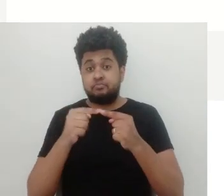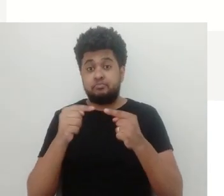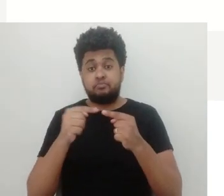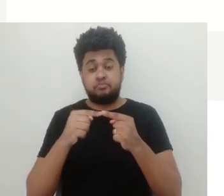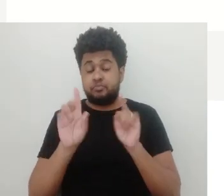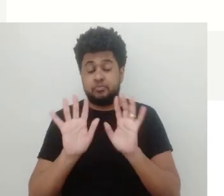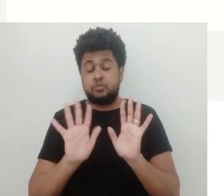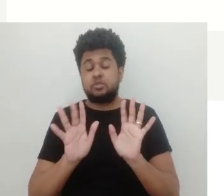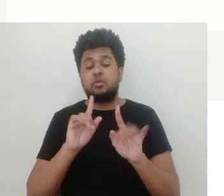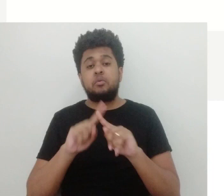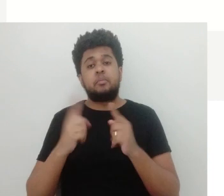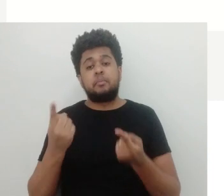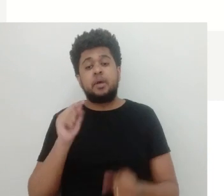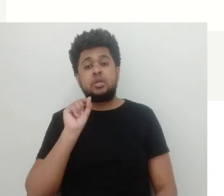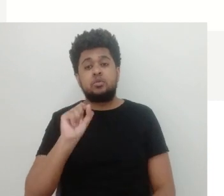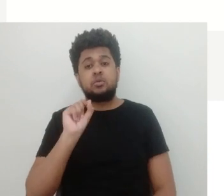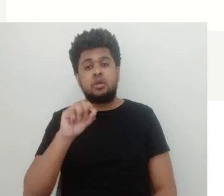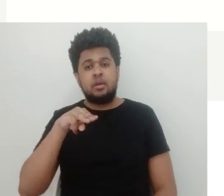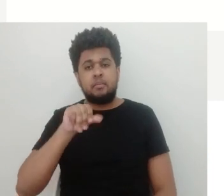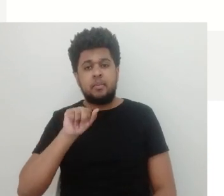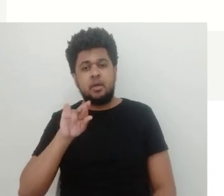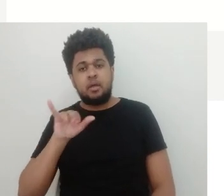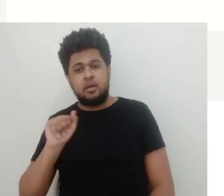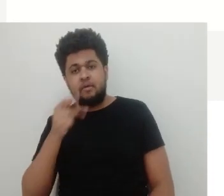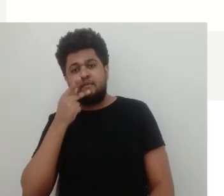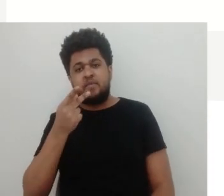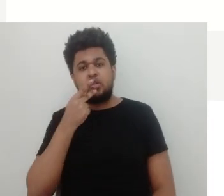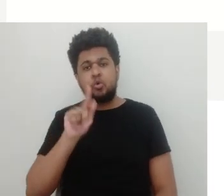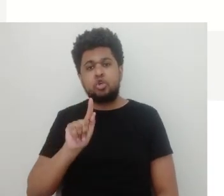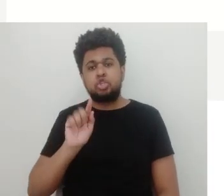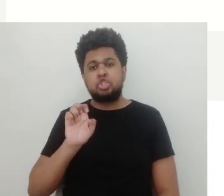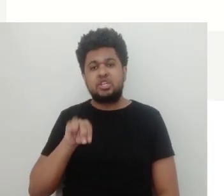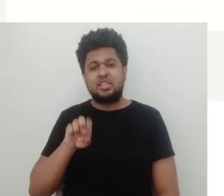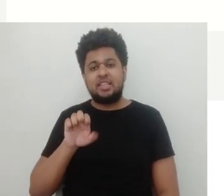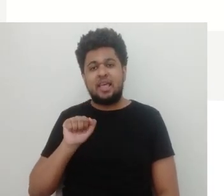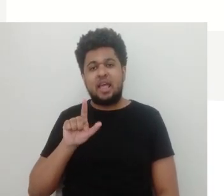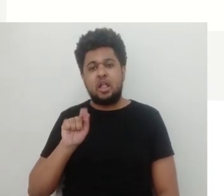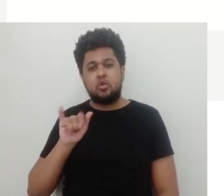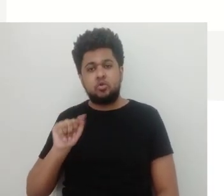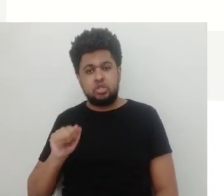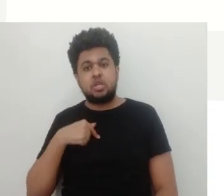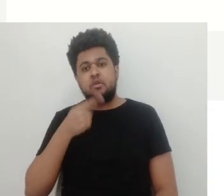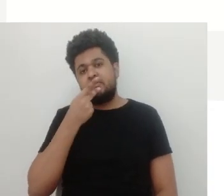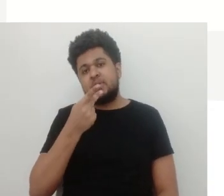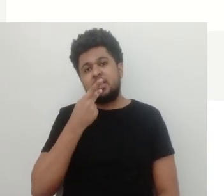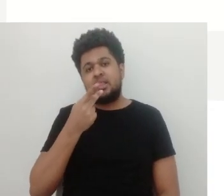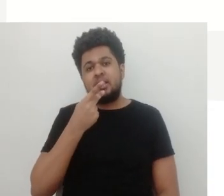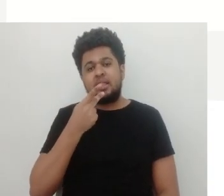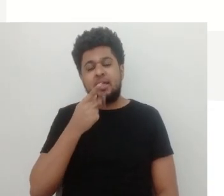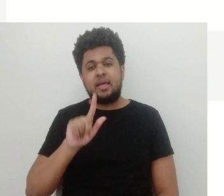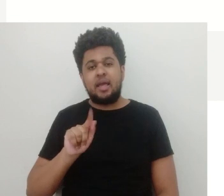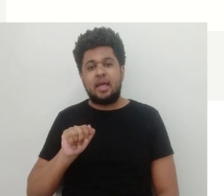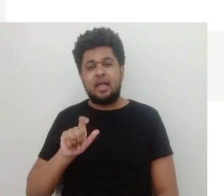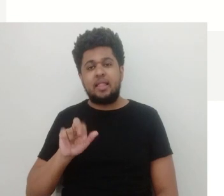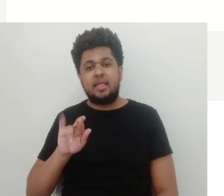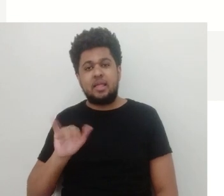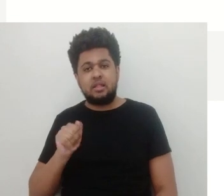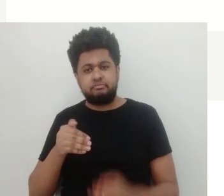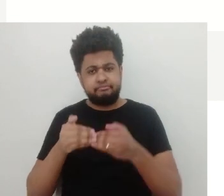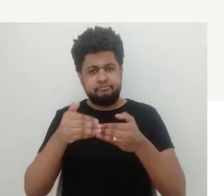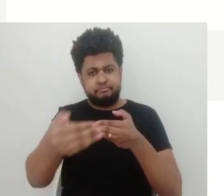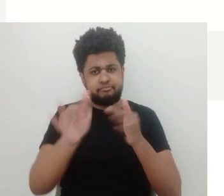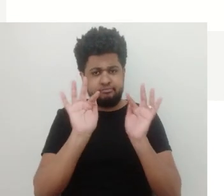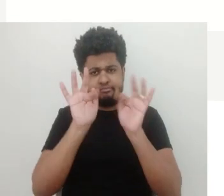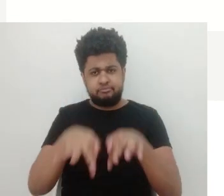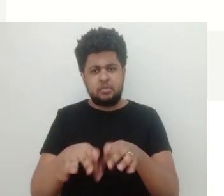dos nomes que Mireia citou estão na minha mesma galeria de genealogia ou de linhagem. Antes eu